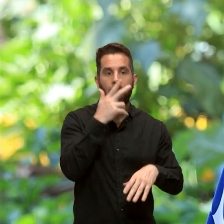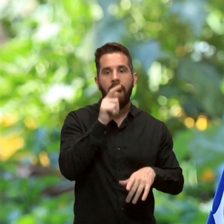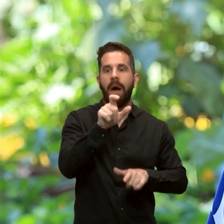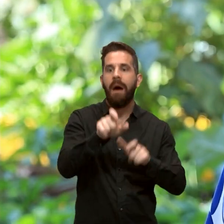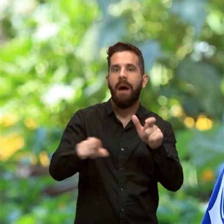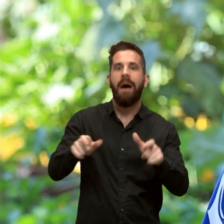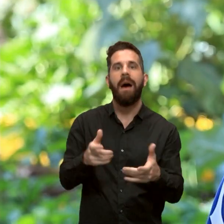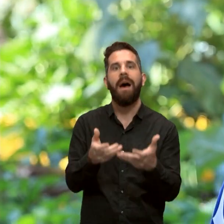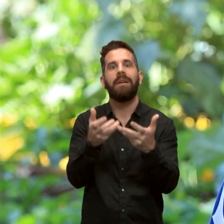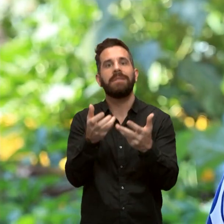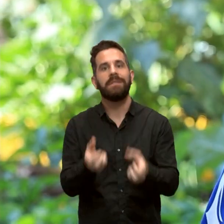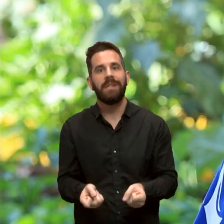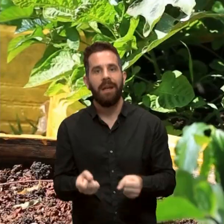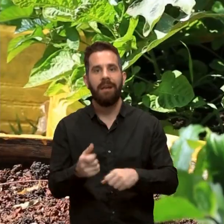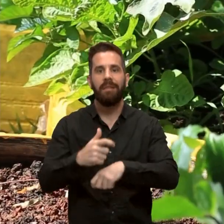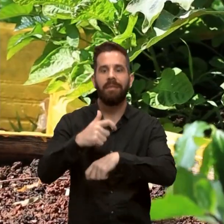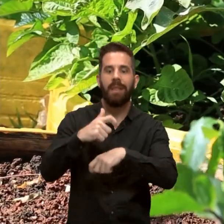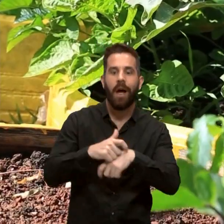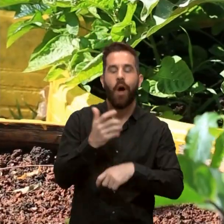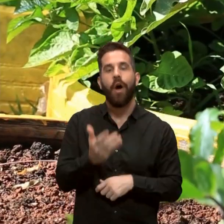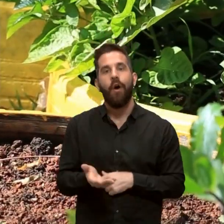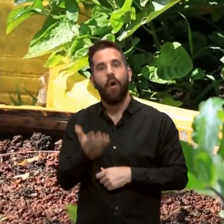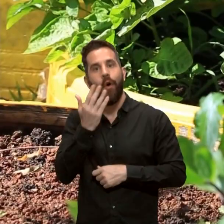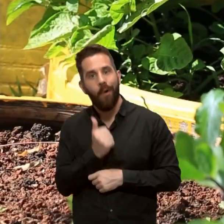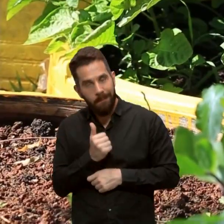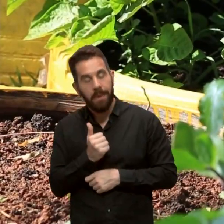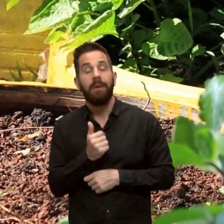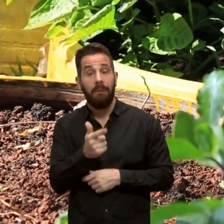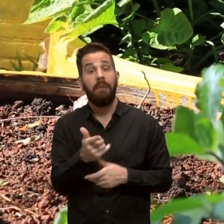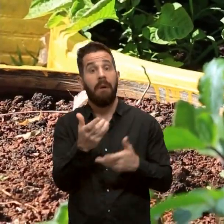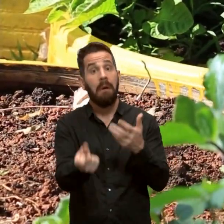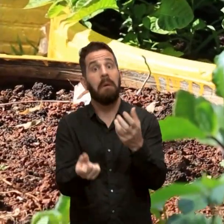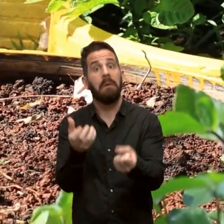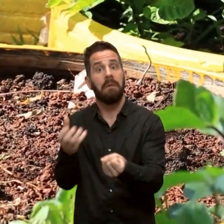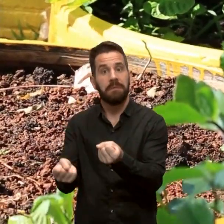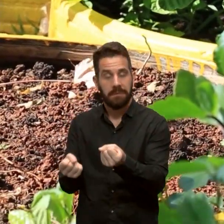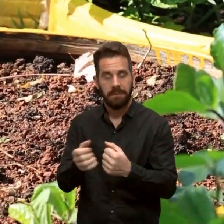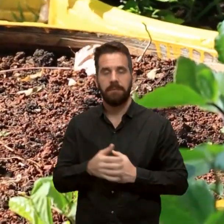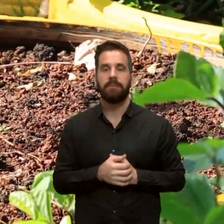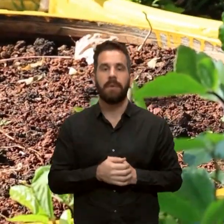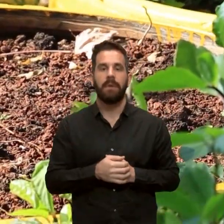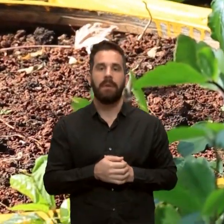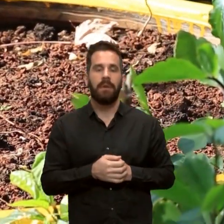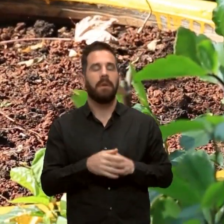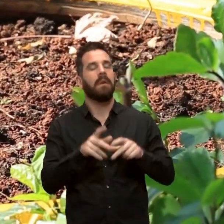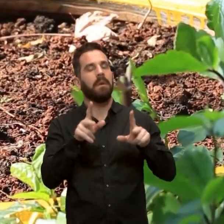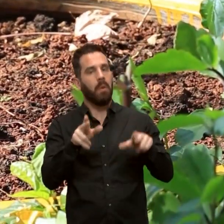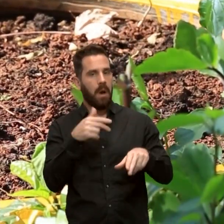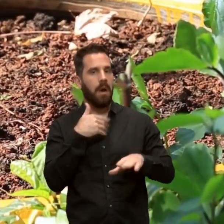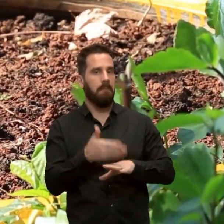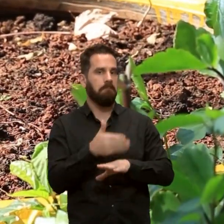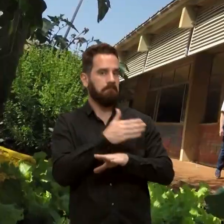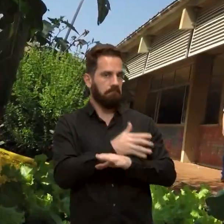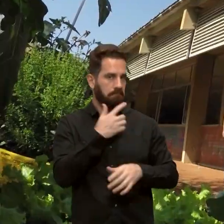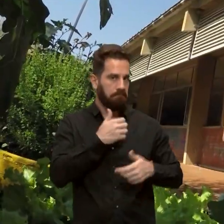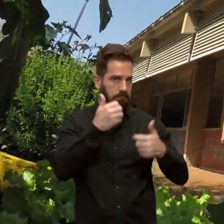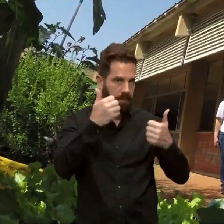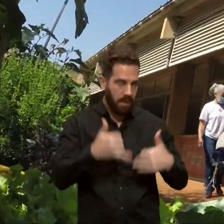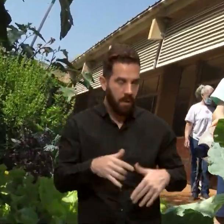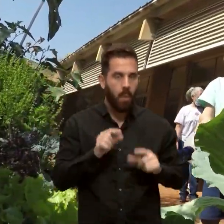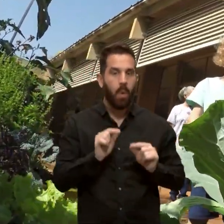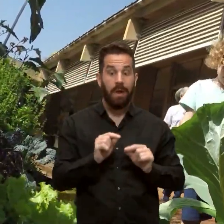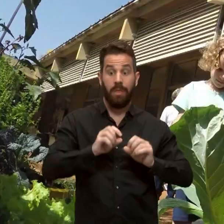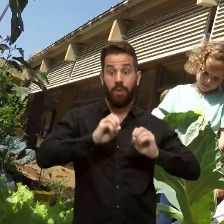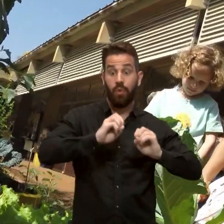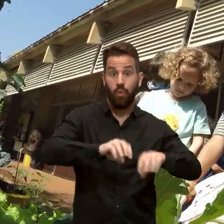parte delas no que diz respeito ao consumo desses alimentos. E como eu mencionei também, a educação ambiental,